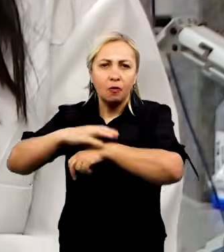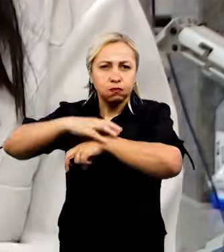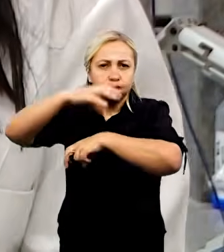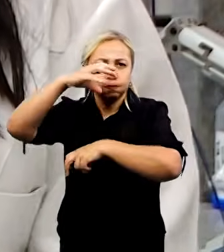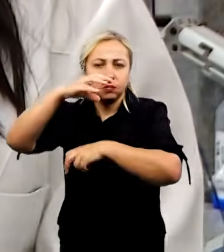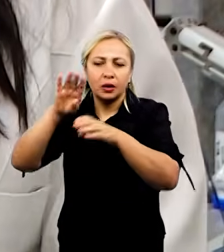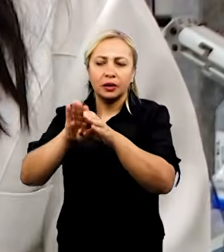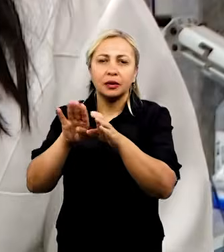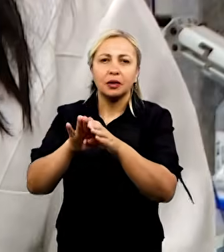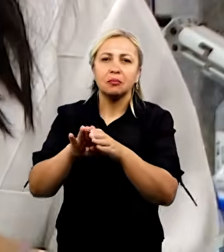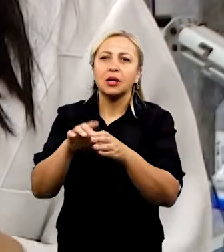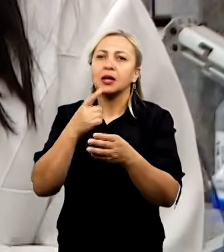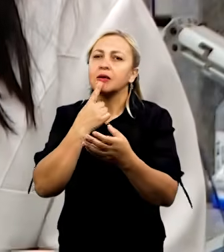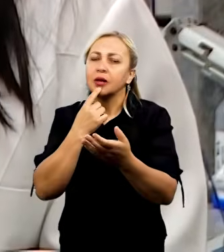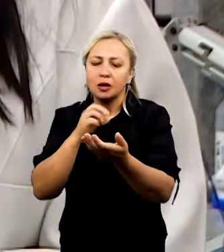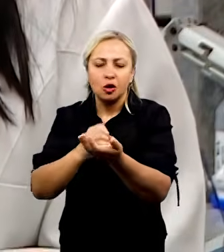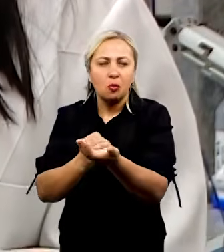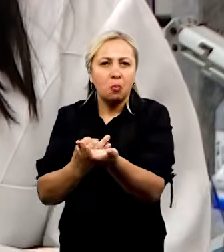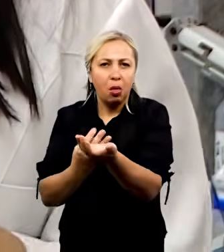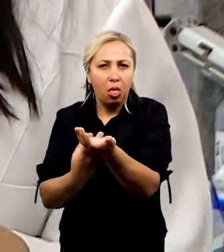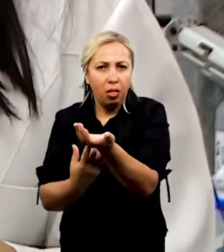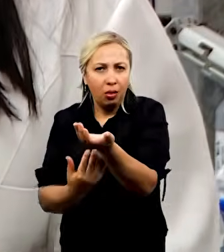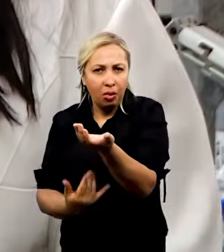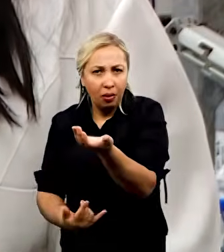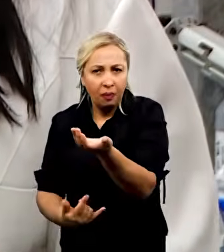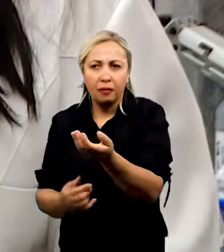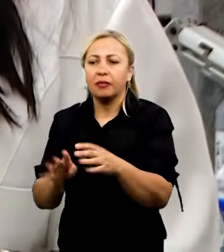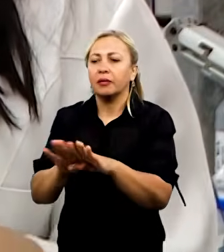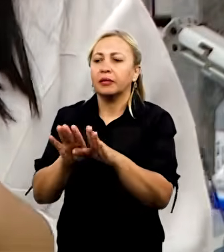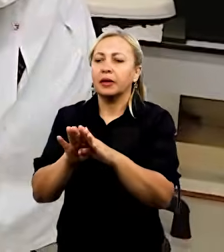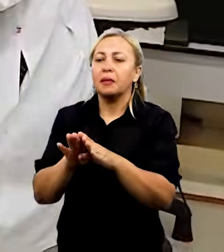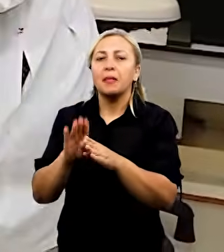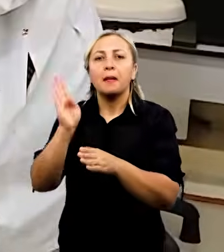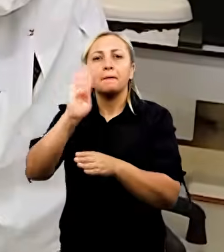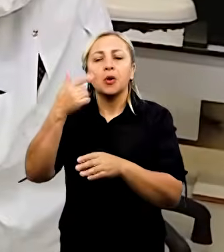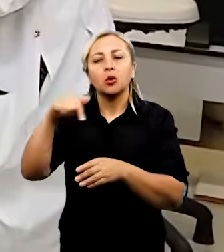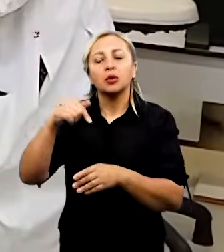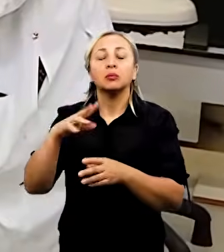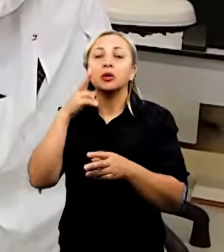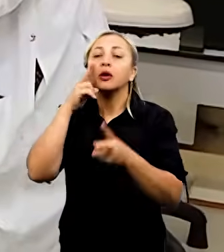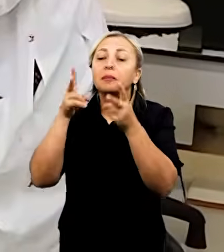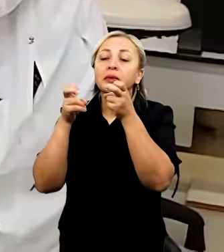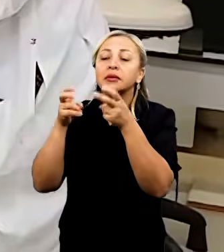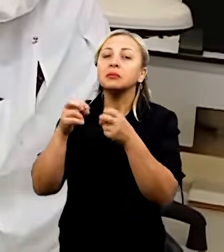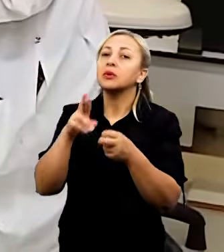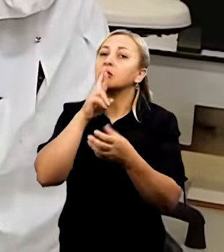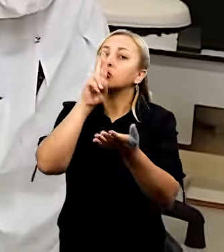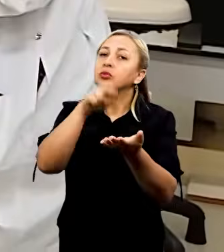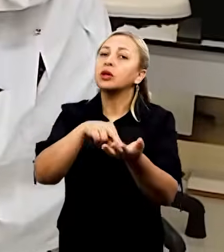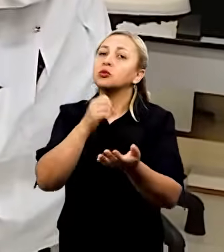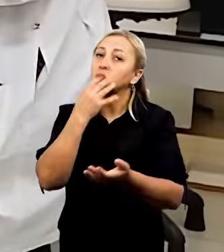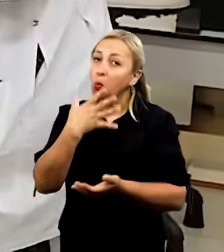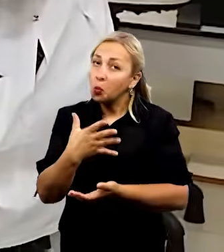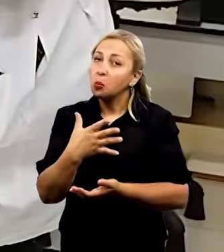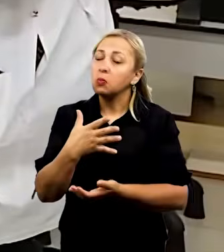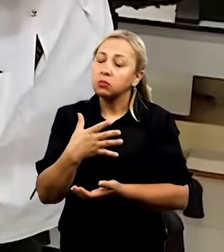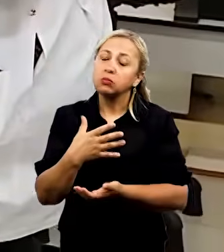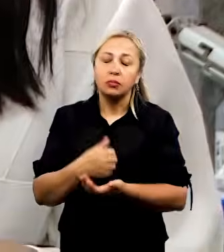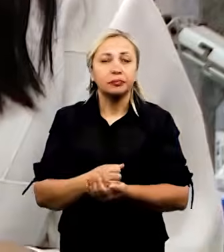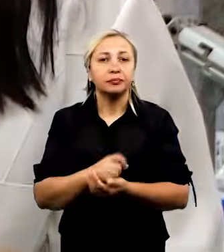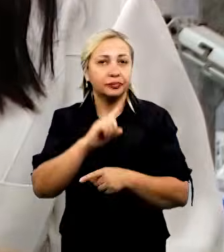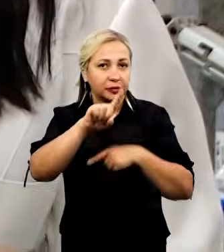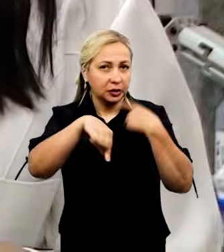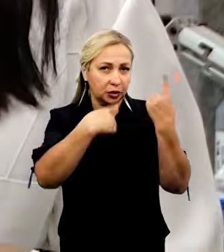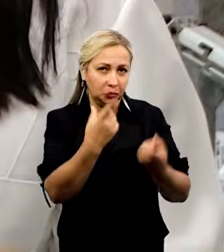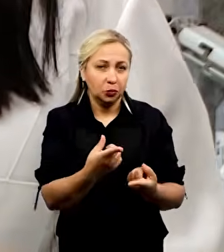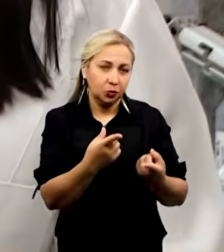parâmetros hematológicos, parâmetros hemorrágicos, parâmetros bioquímicos e vimos resultados bem interessantes.